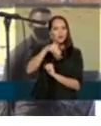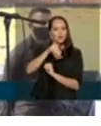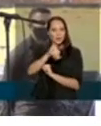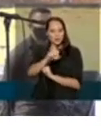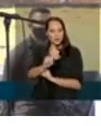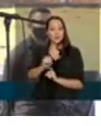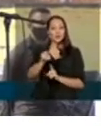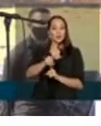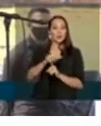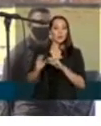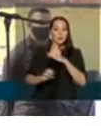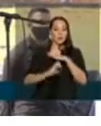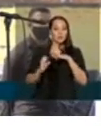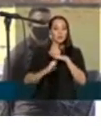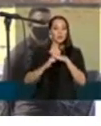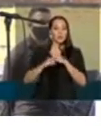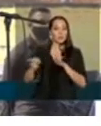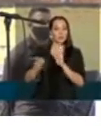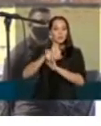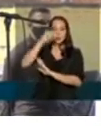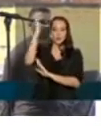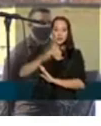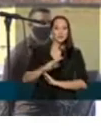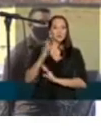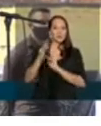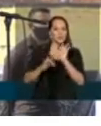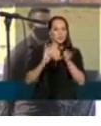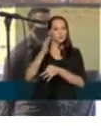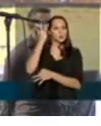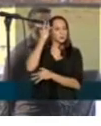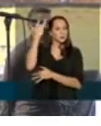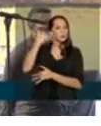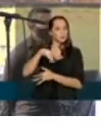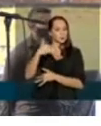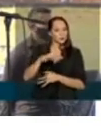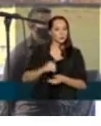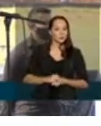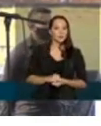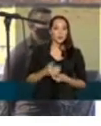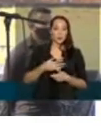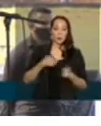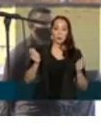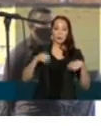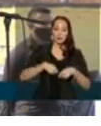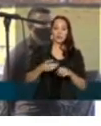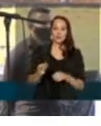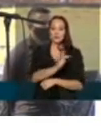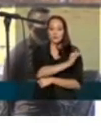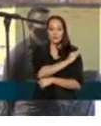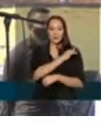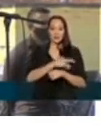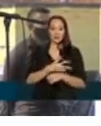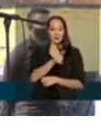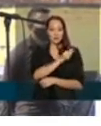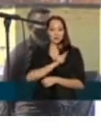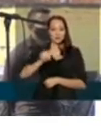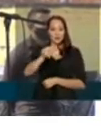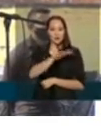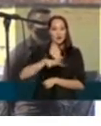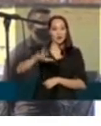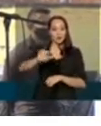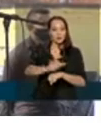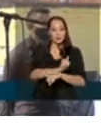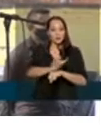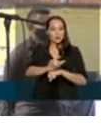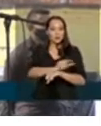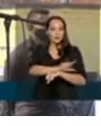uma empresa nacional de altíssima tecnologia, com competência técnica e gerencial em áreas estratégicas